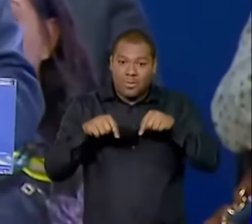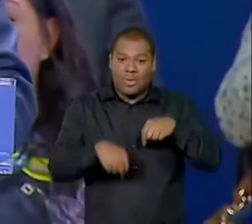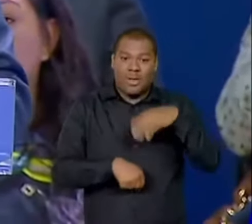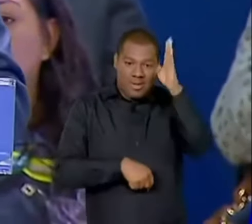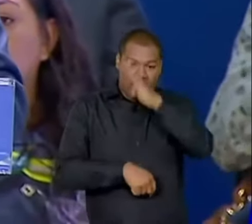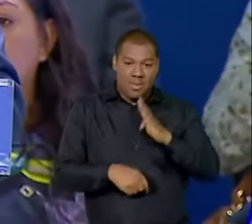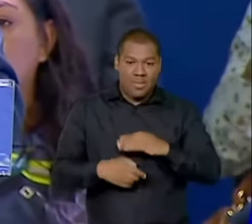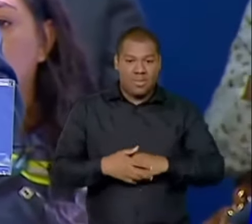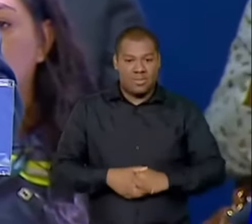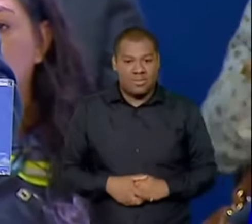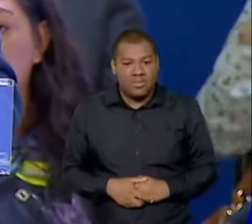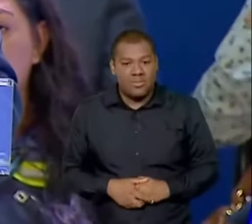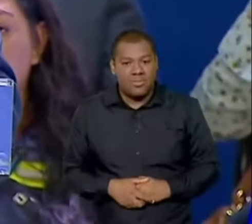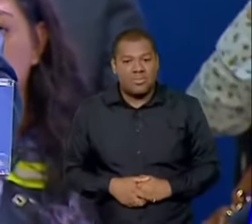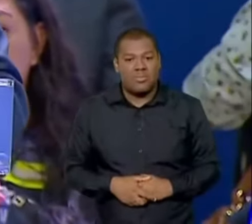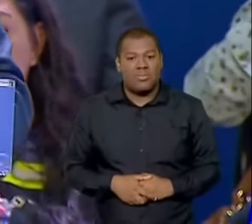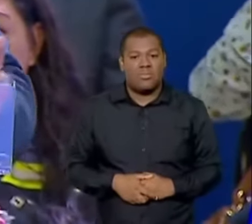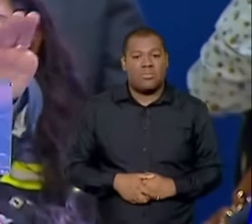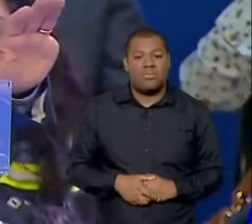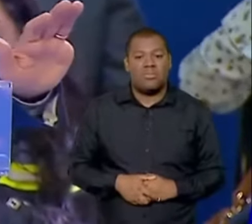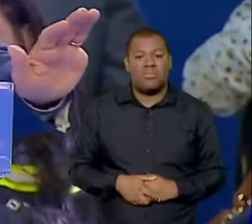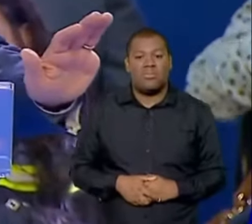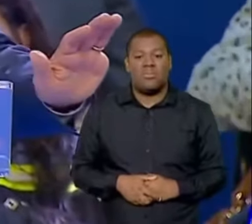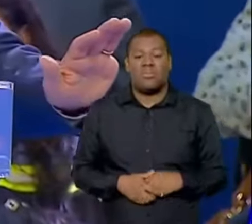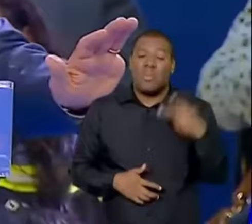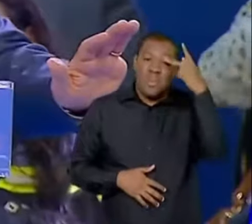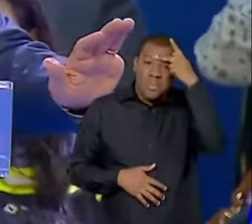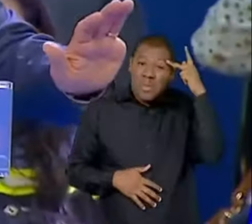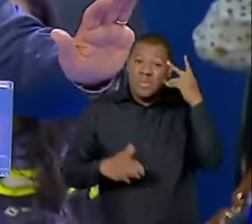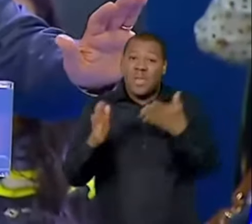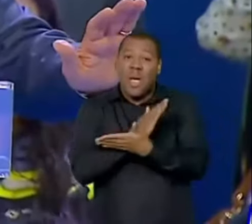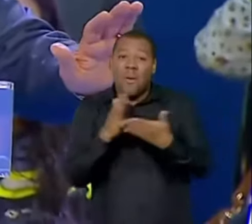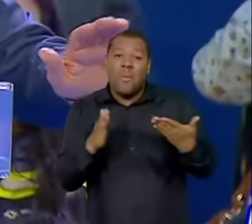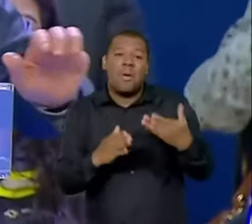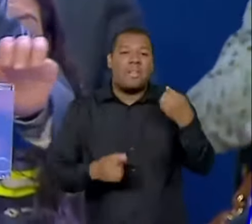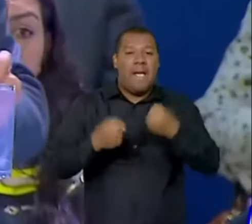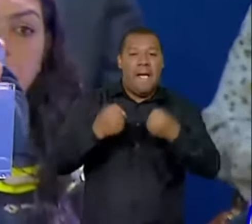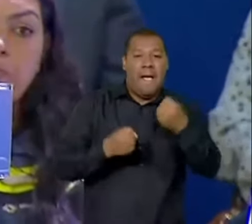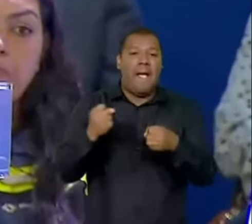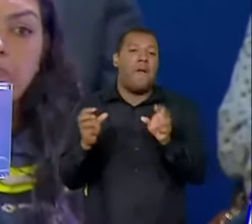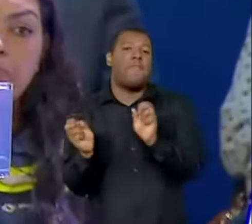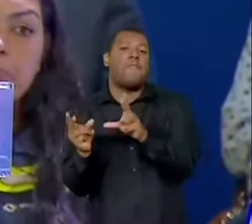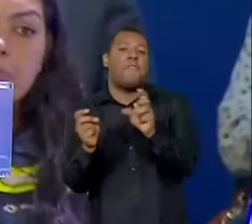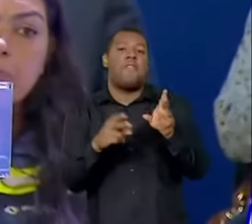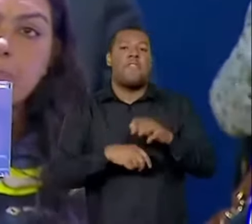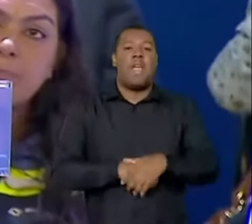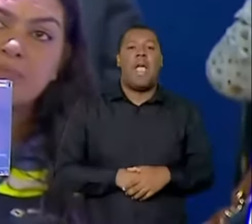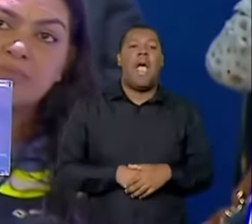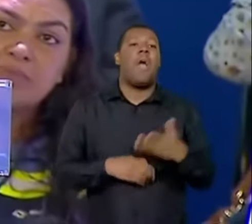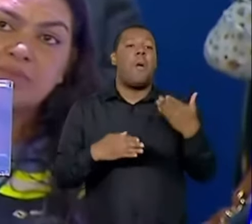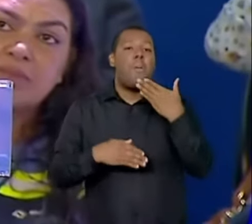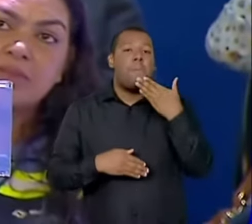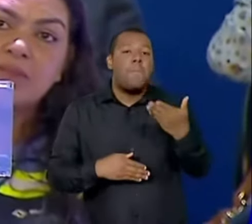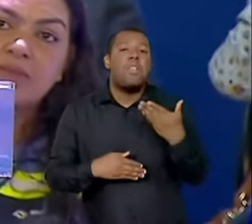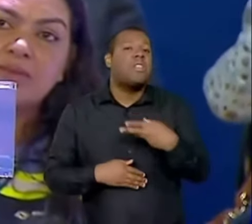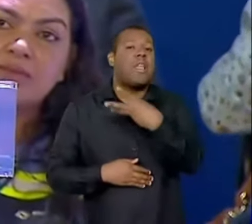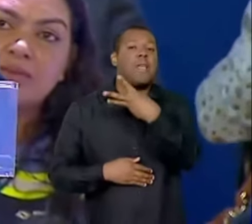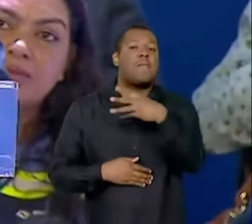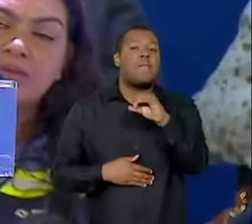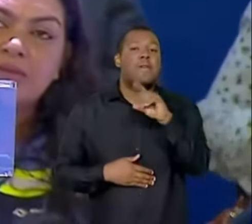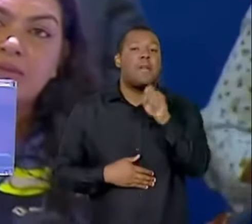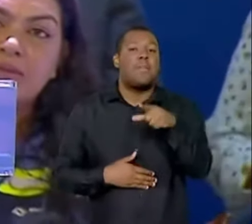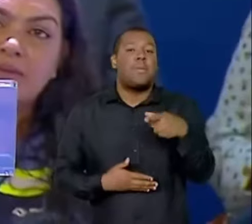todo mundo pensa que ganha. Sabe aquele cara que vai vender um carro numa feira e ele pede 30 e o cara que